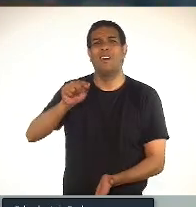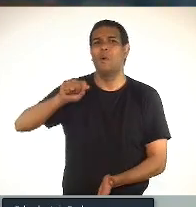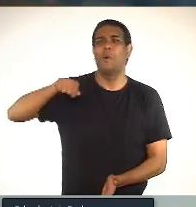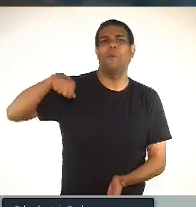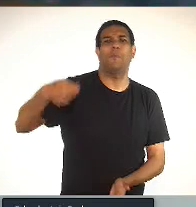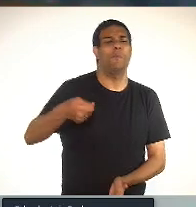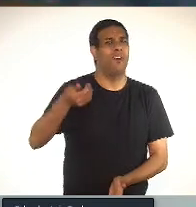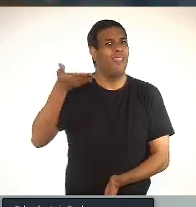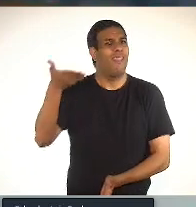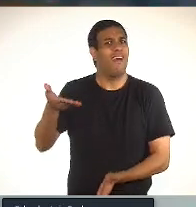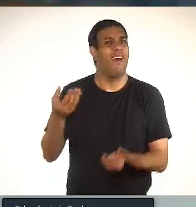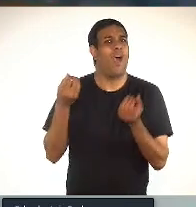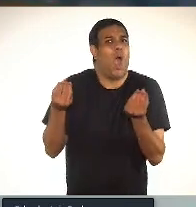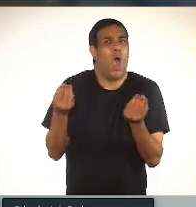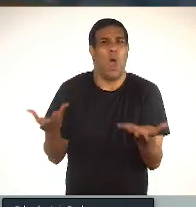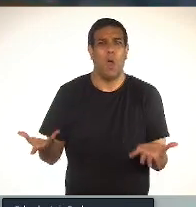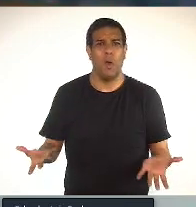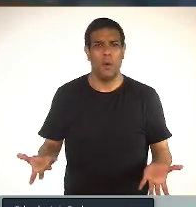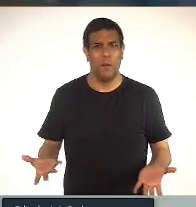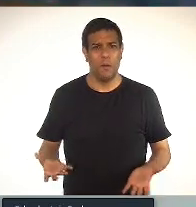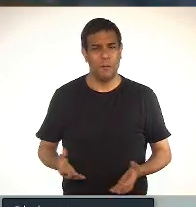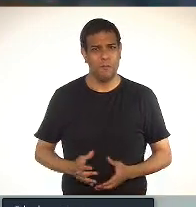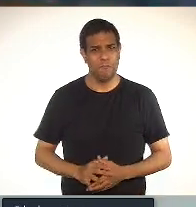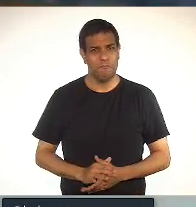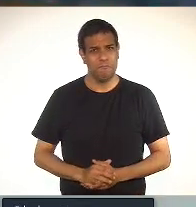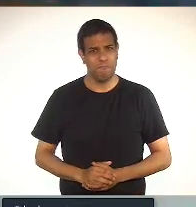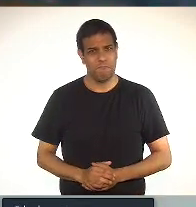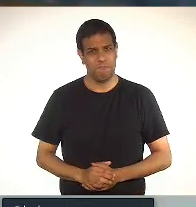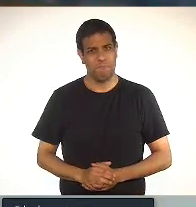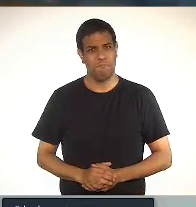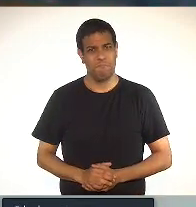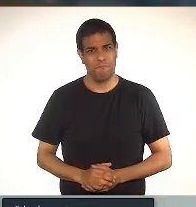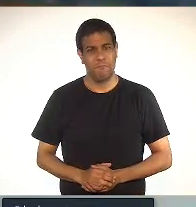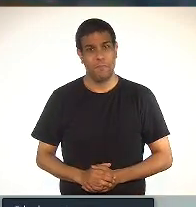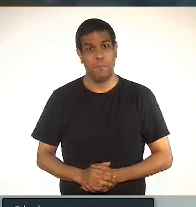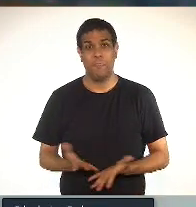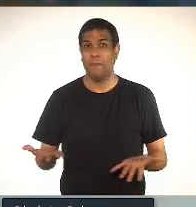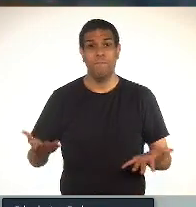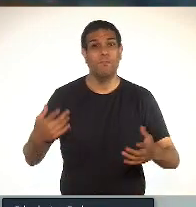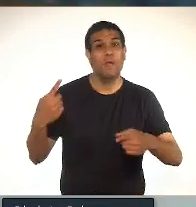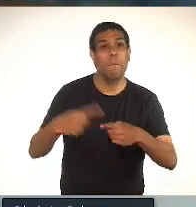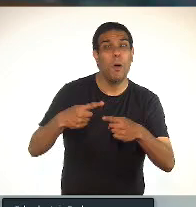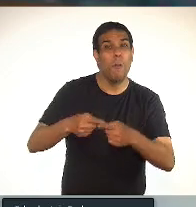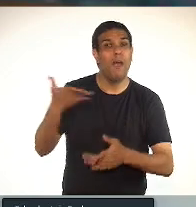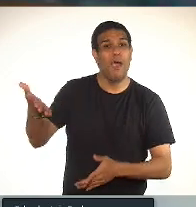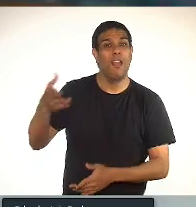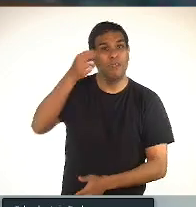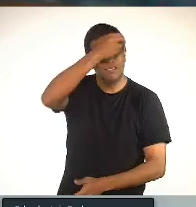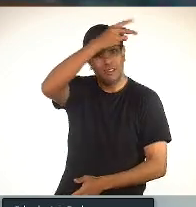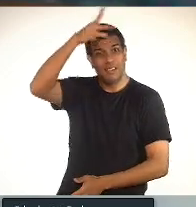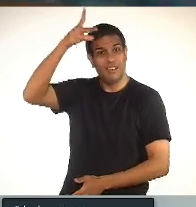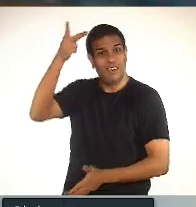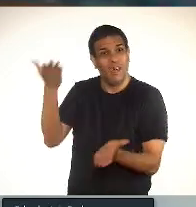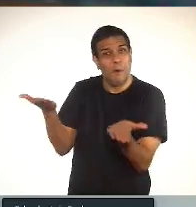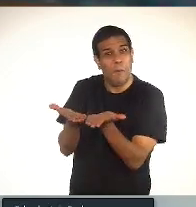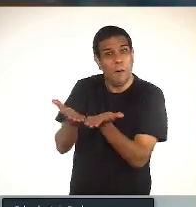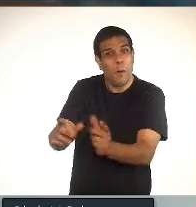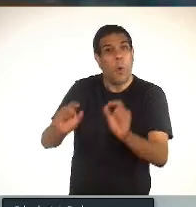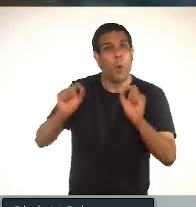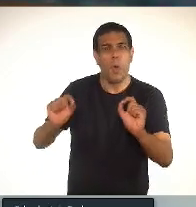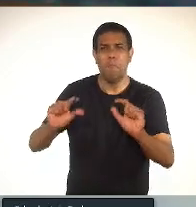do senhor Marcelo Crivella. E por que ele é